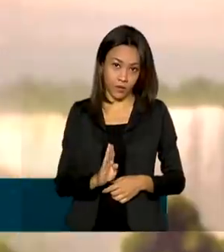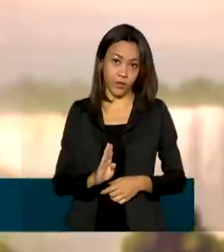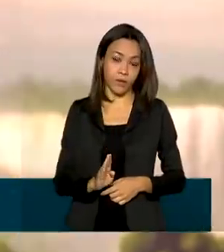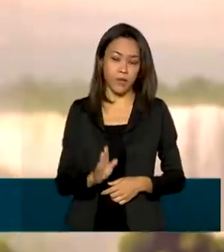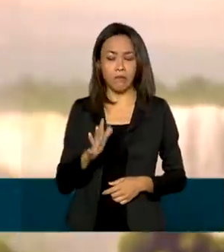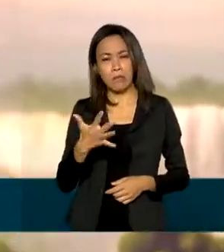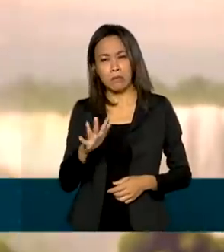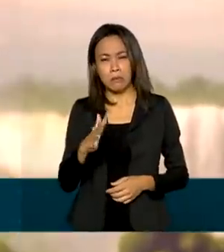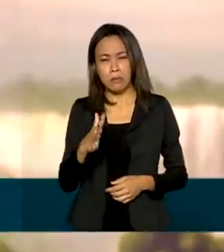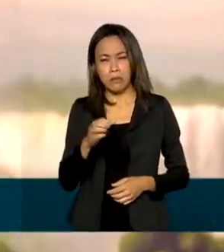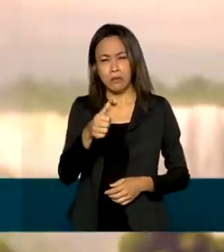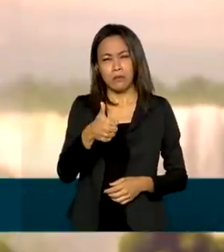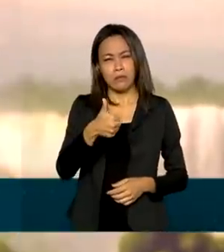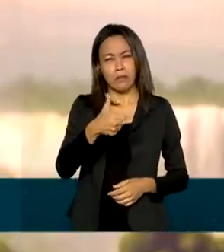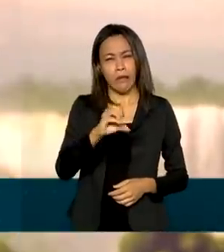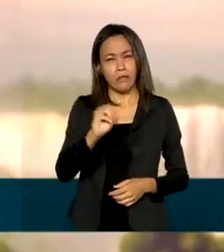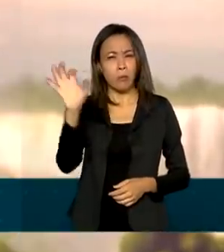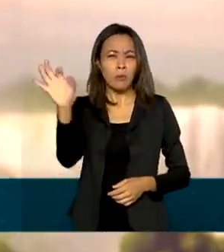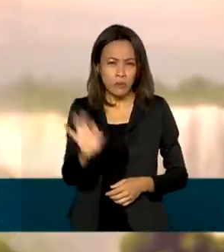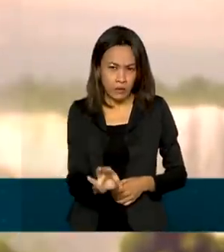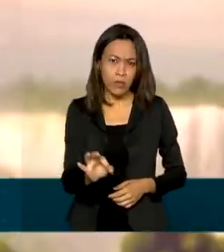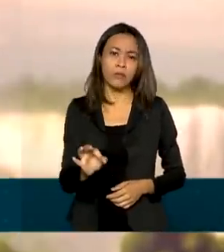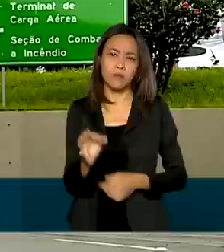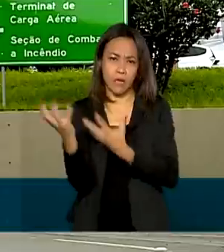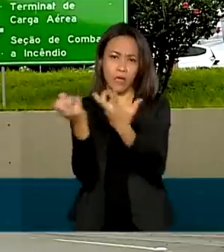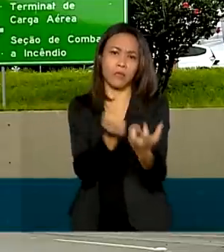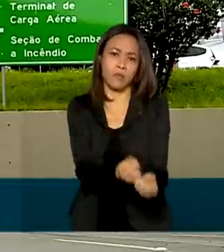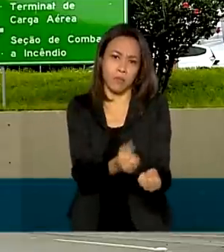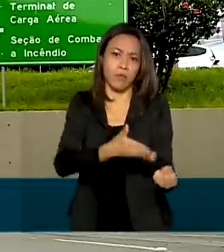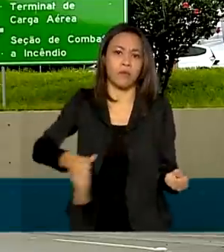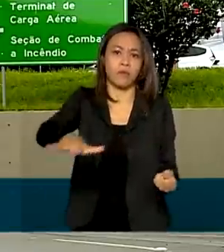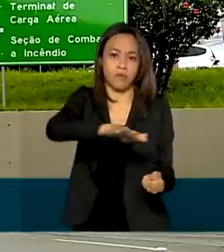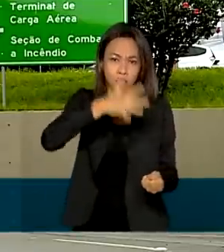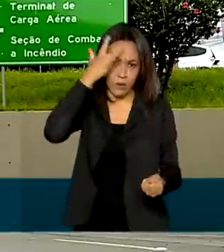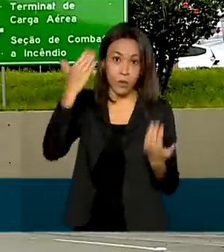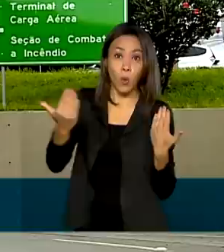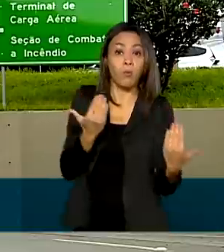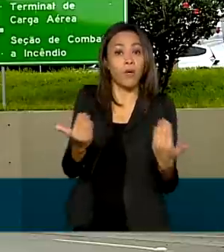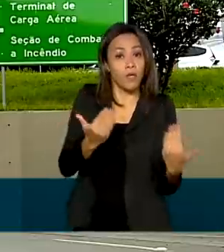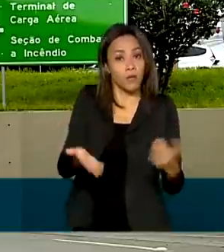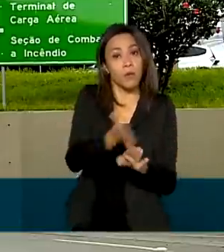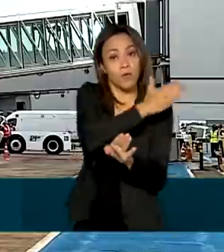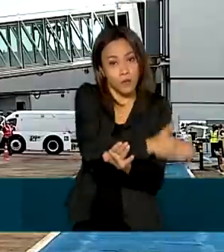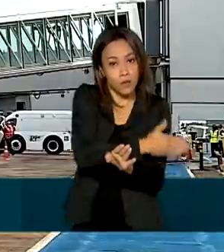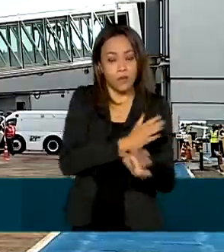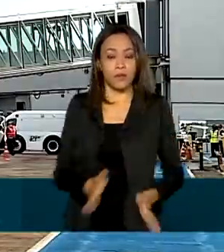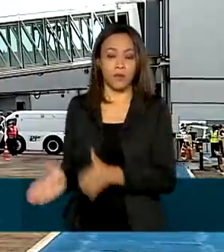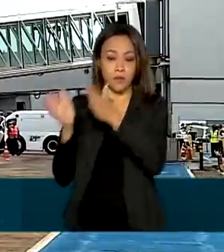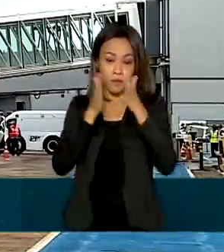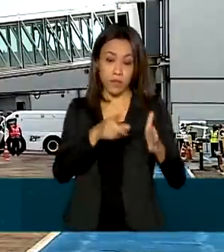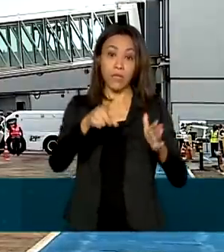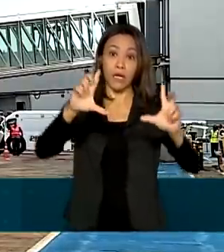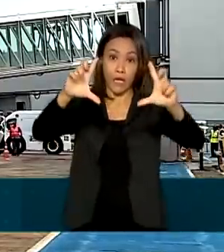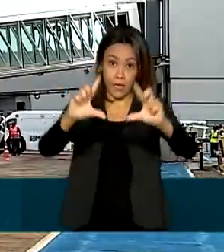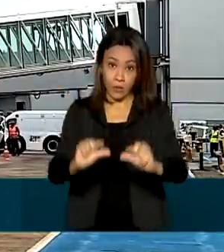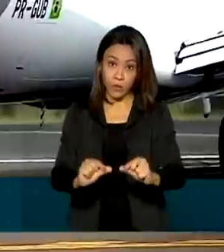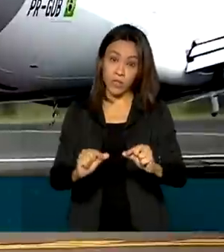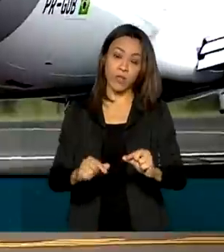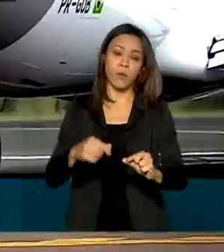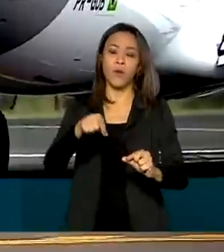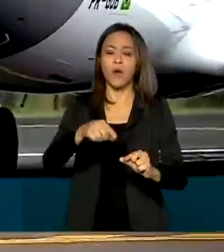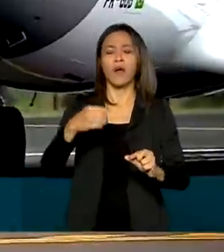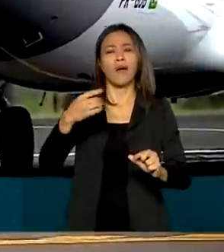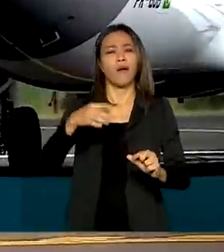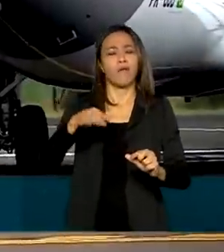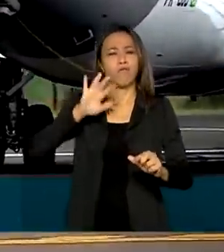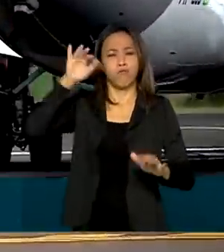recebendo em média 10% do que nós recebemos. Mas enquanto o aeroporto de Foz do Iguaçu caiu dos 23 pousos